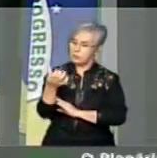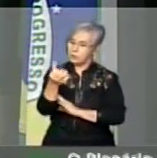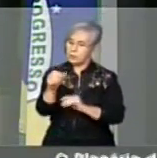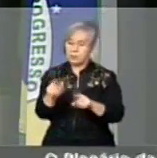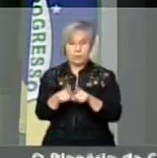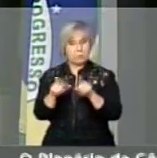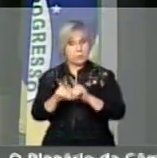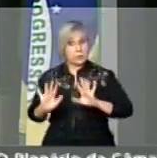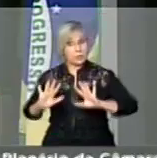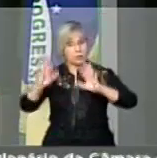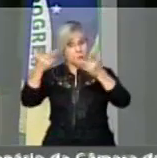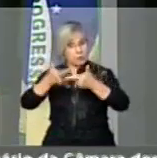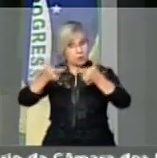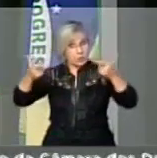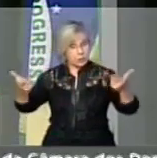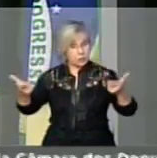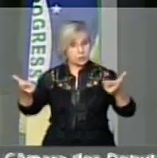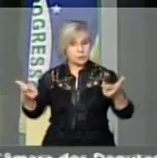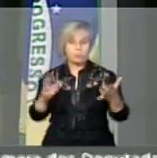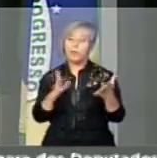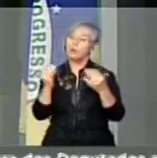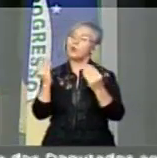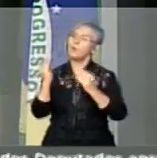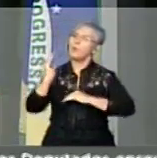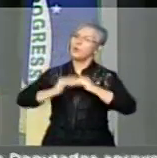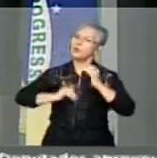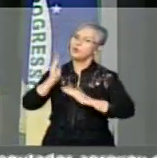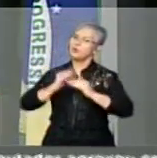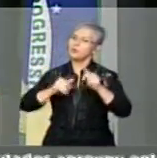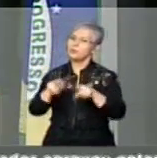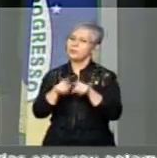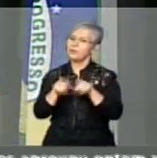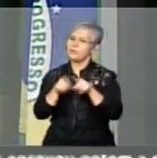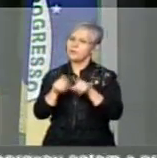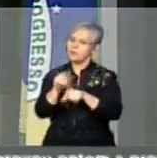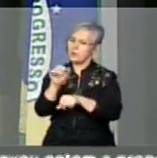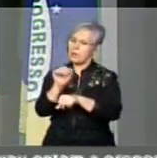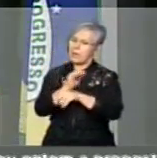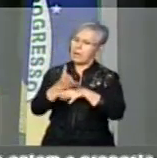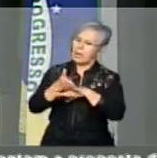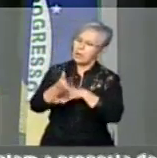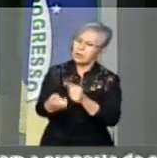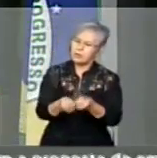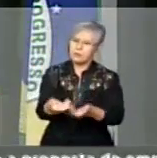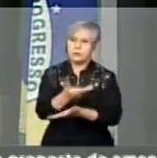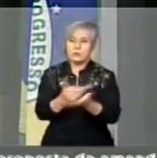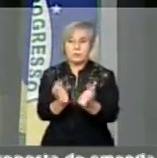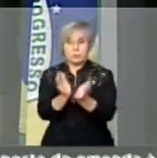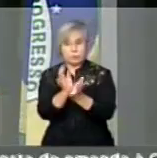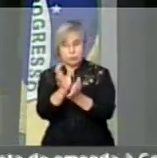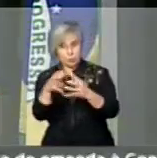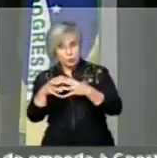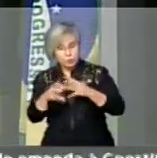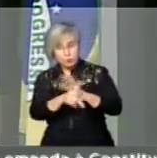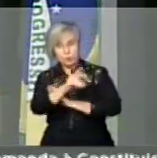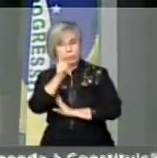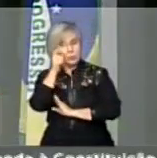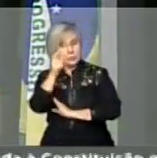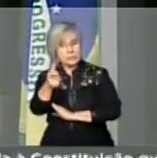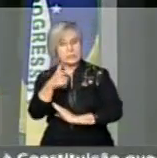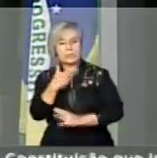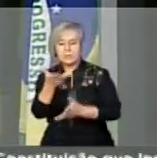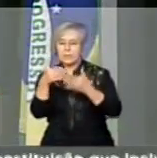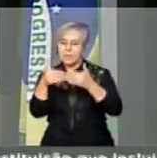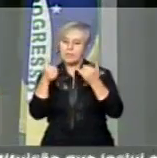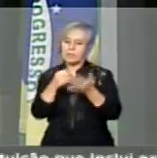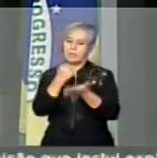grande porte, nos quais há muitos profissionais e veículos de imprensa envolvidos. Os interessados devem solicitar e se cadastrar